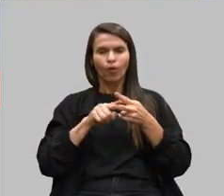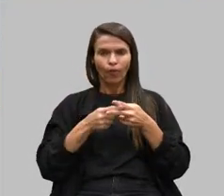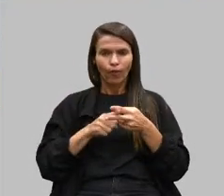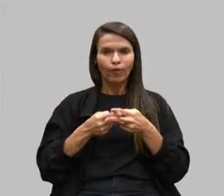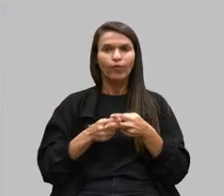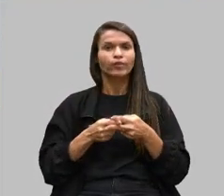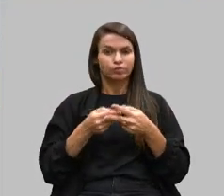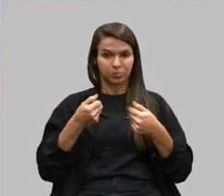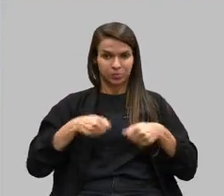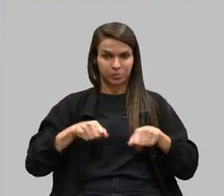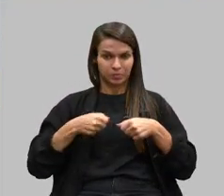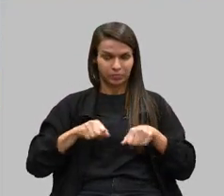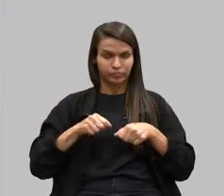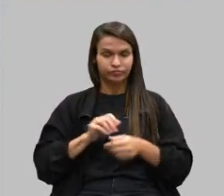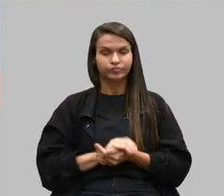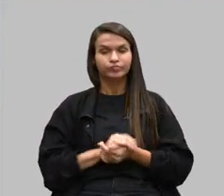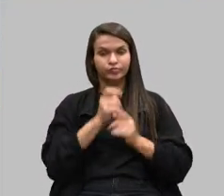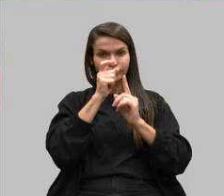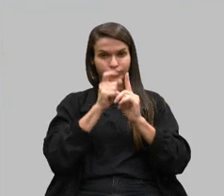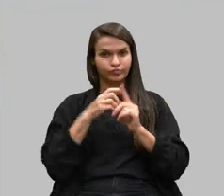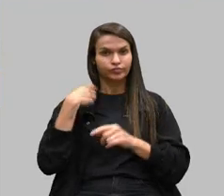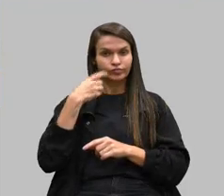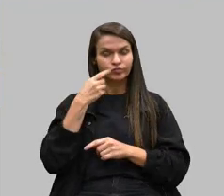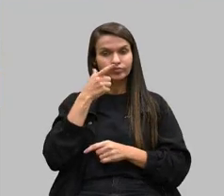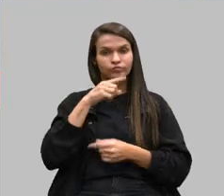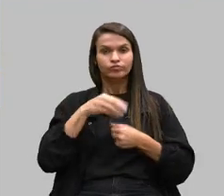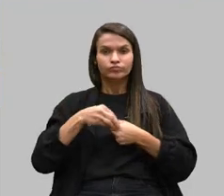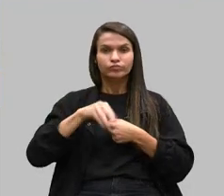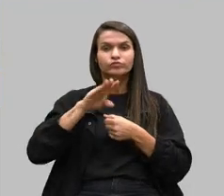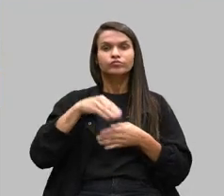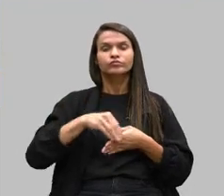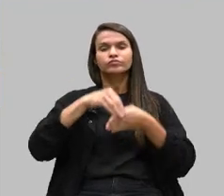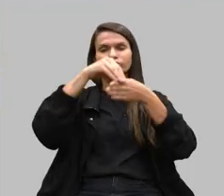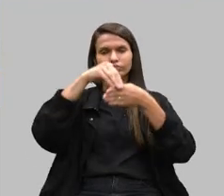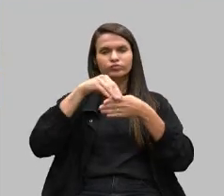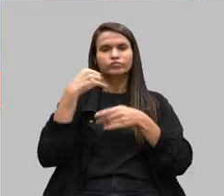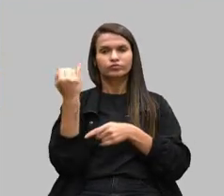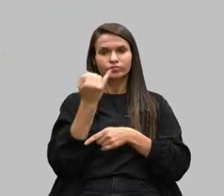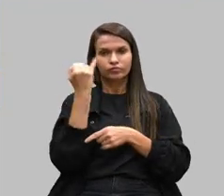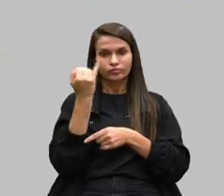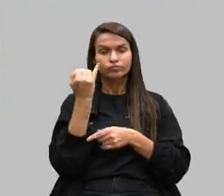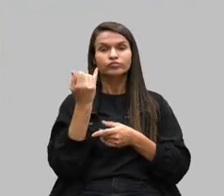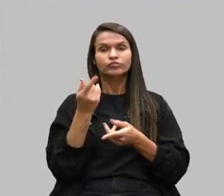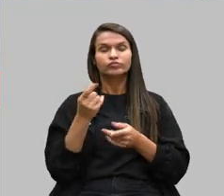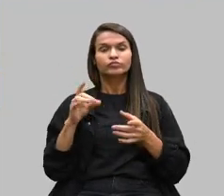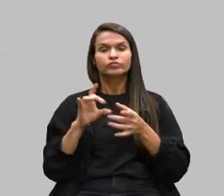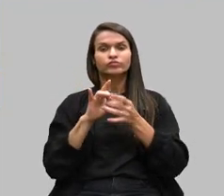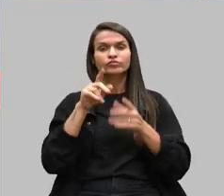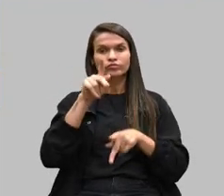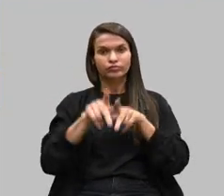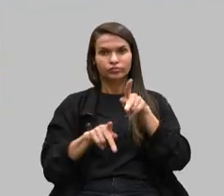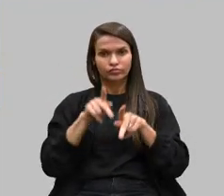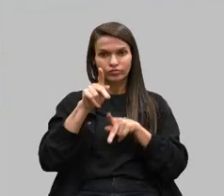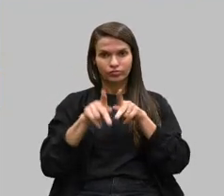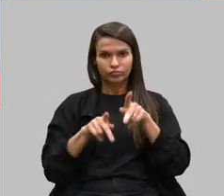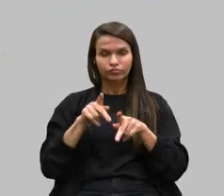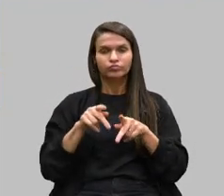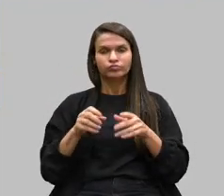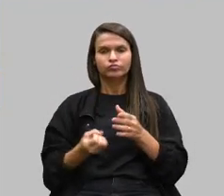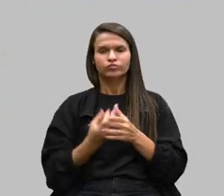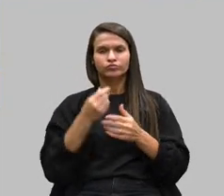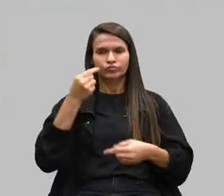necessários e a senhora deputada conseguiu que trazer lideranças importantes que fazem parte do público do formulador de políticas